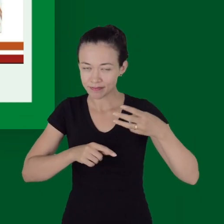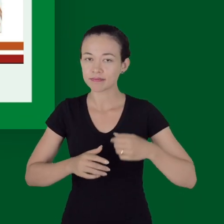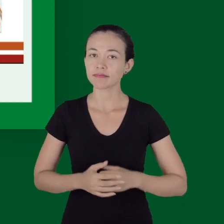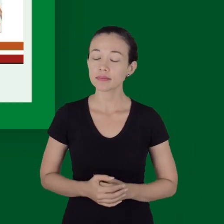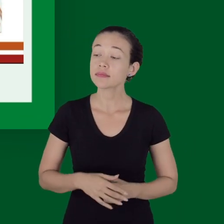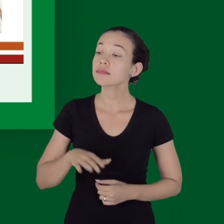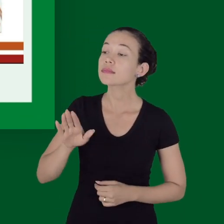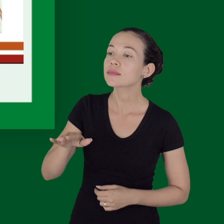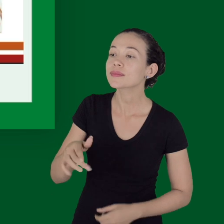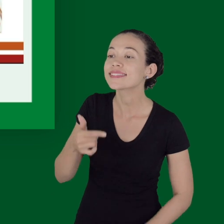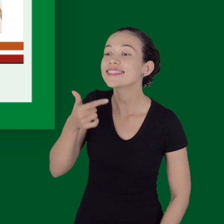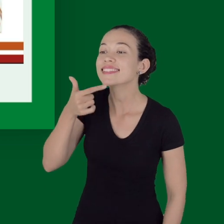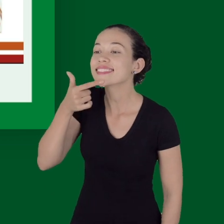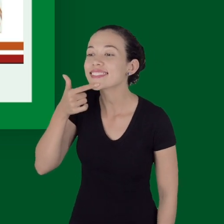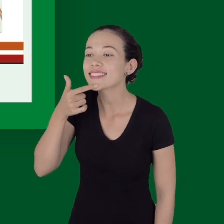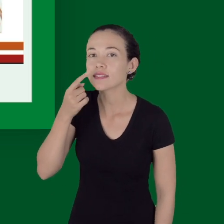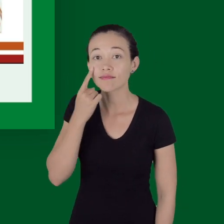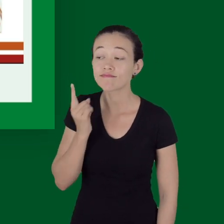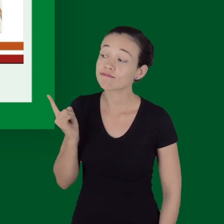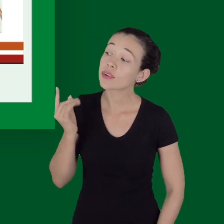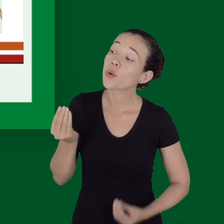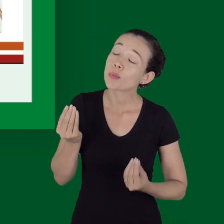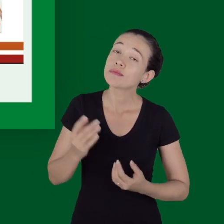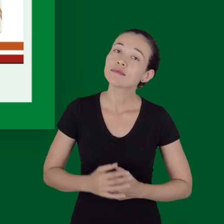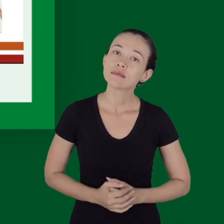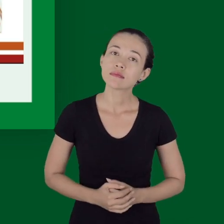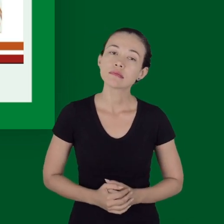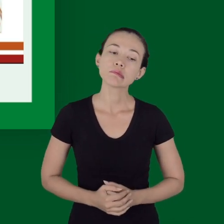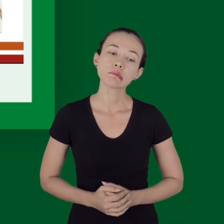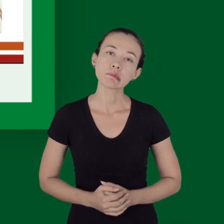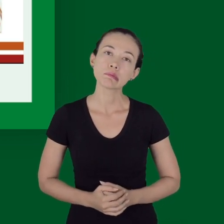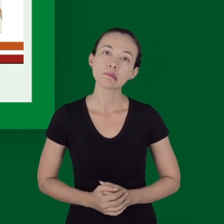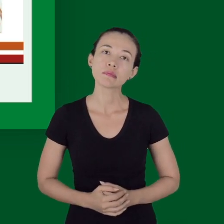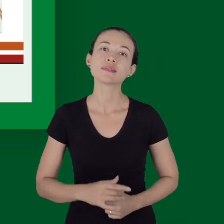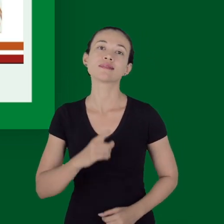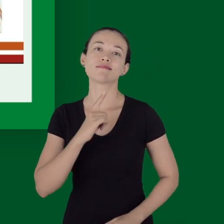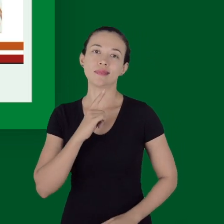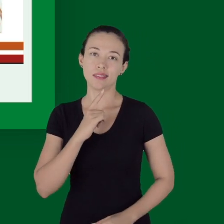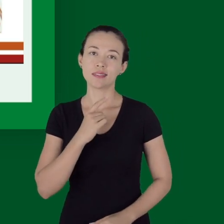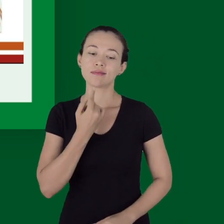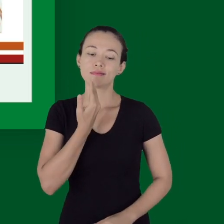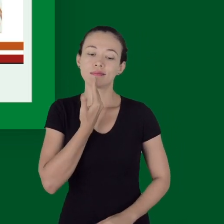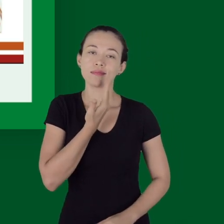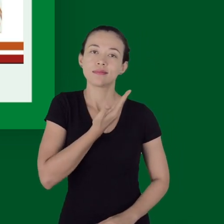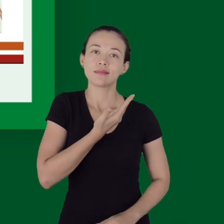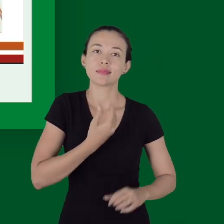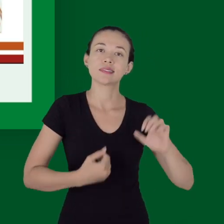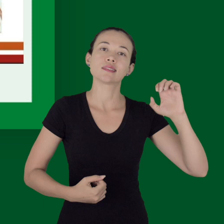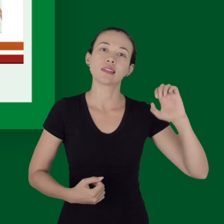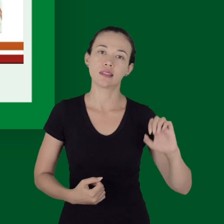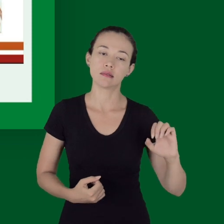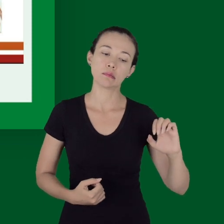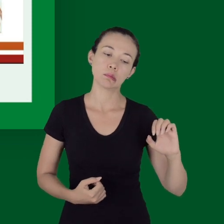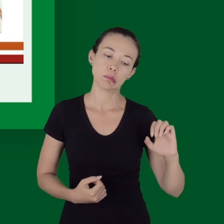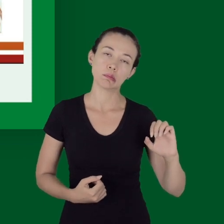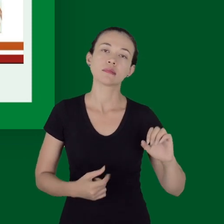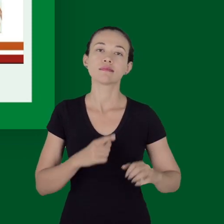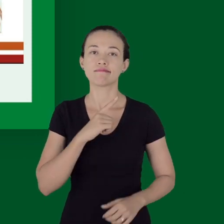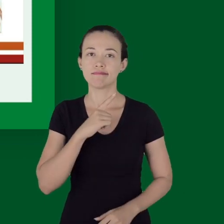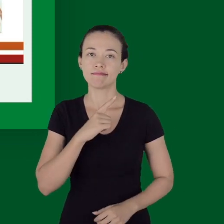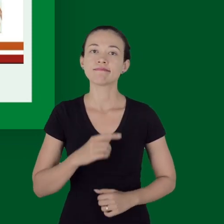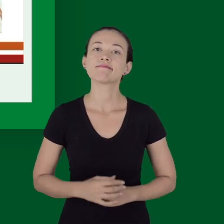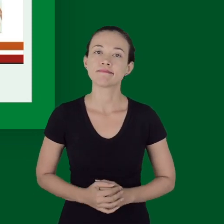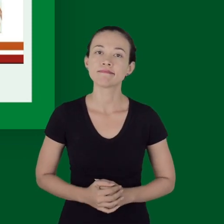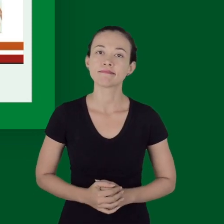o sorria. A gente pede para o paciente sorrir. A gente vê que está alterado. Ele está com uma paralisia facial desse lado aqui, do